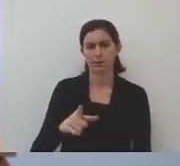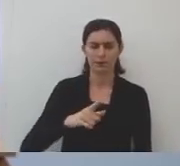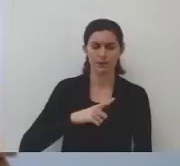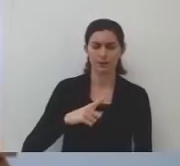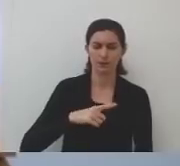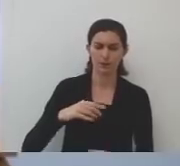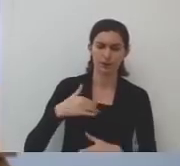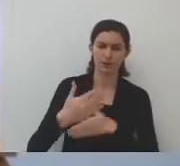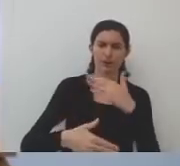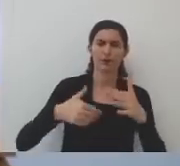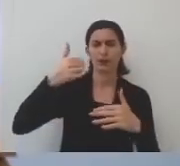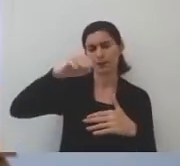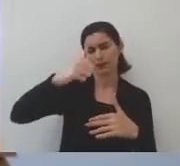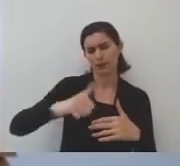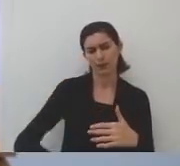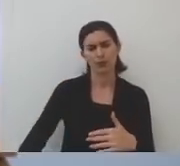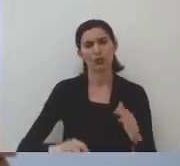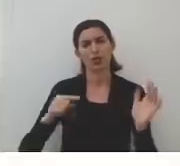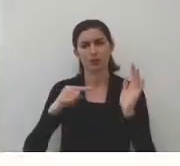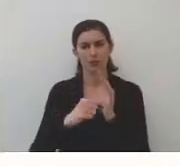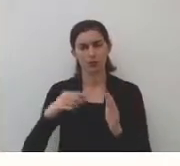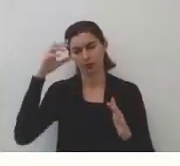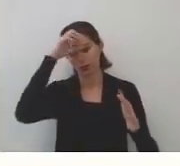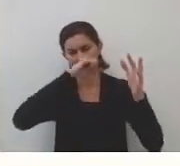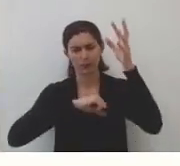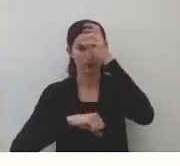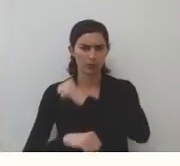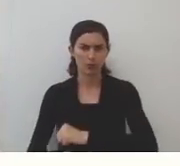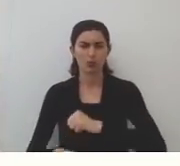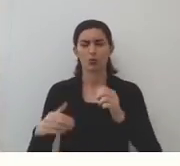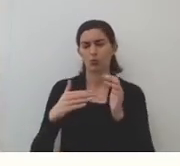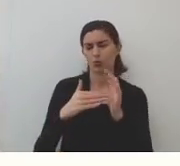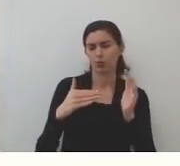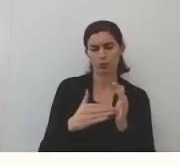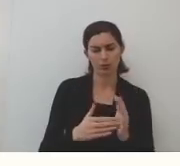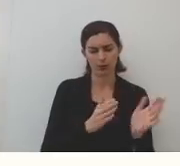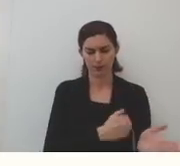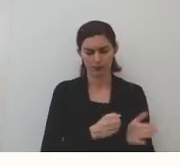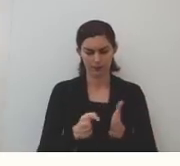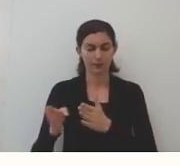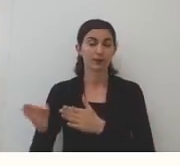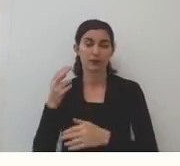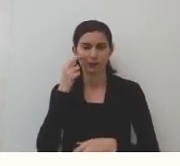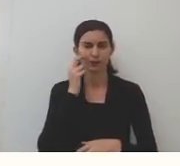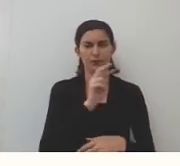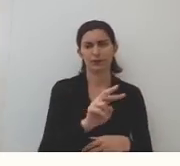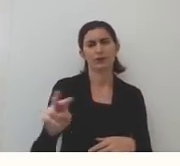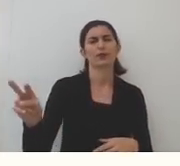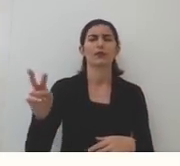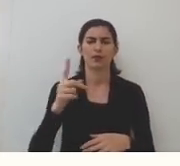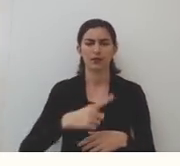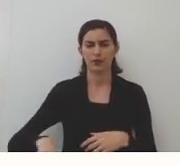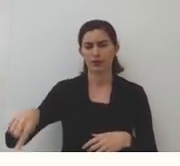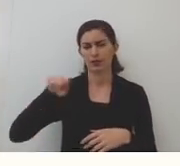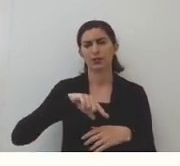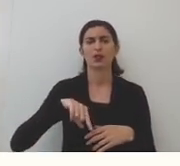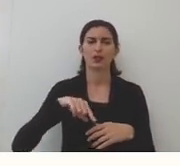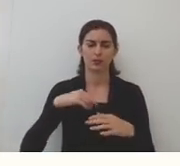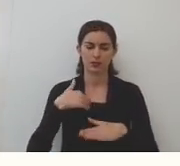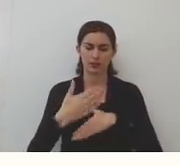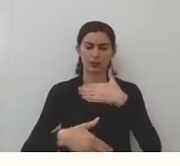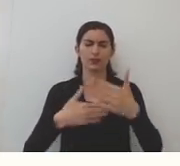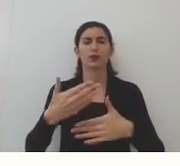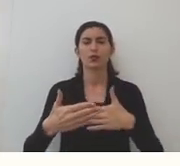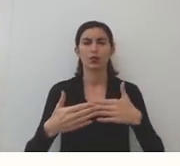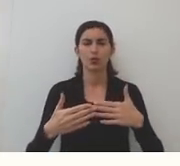a etapa de avaliação dos objetivos de aprendizagem. Essa é a última etapa, como vocês estão vendo aí, do nosso